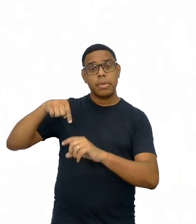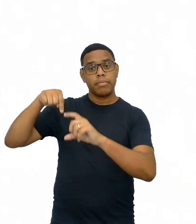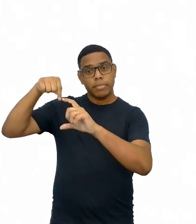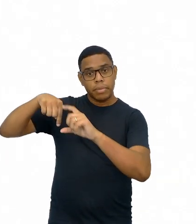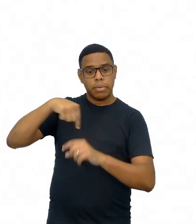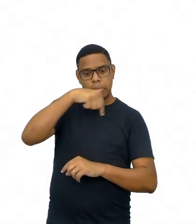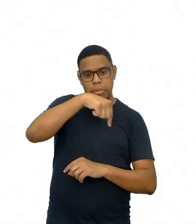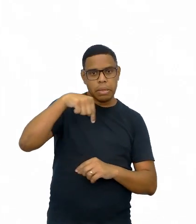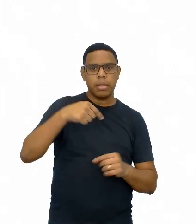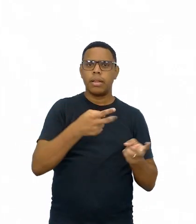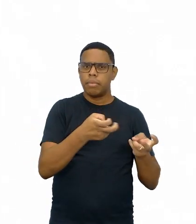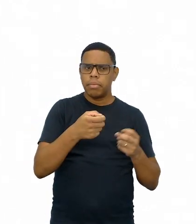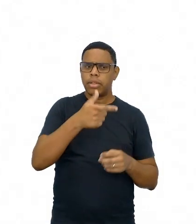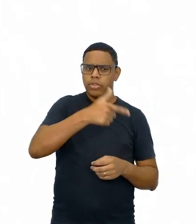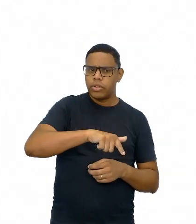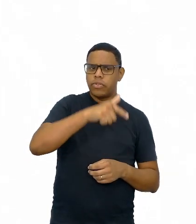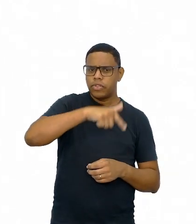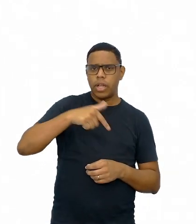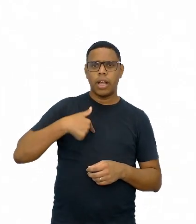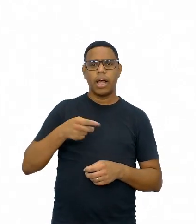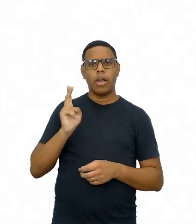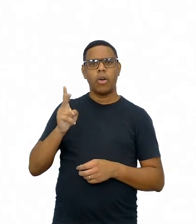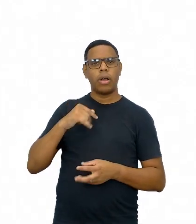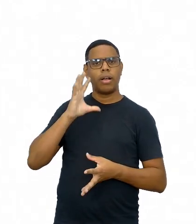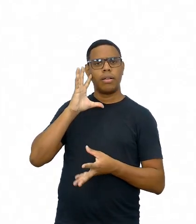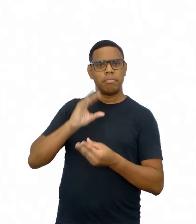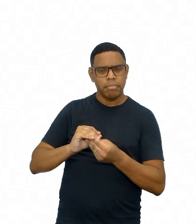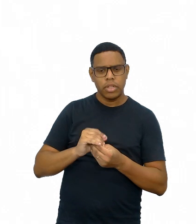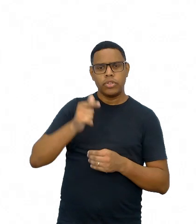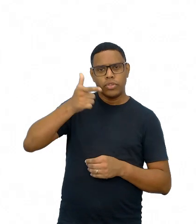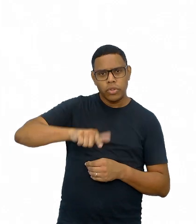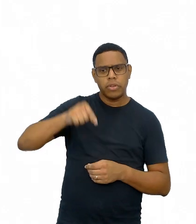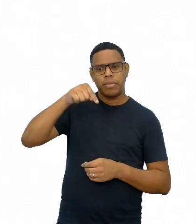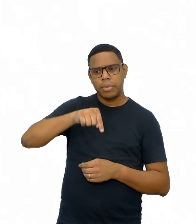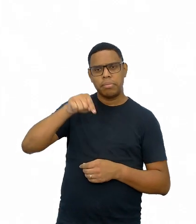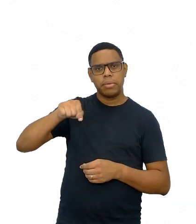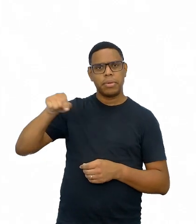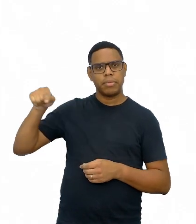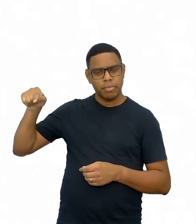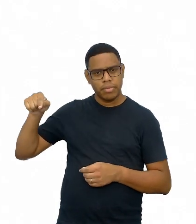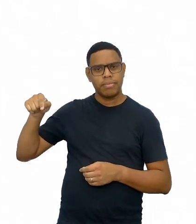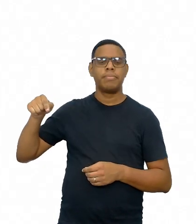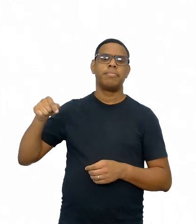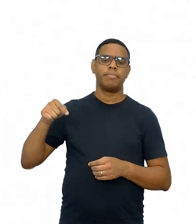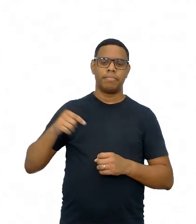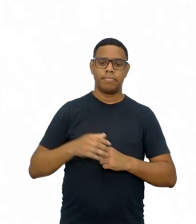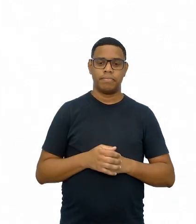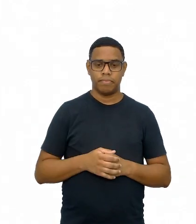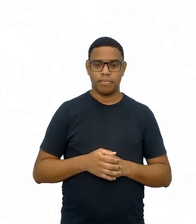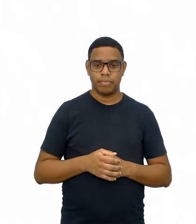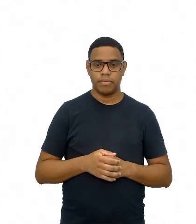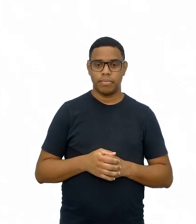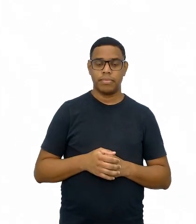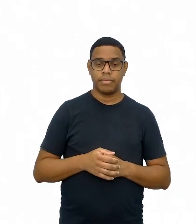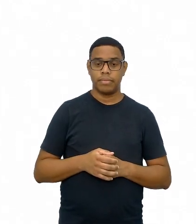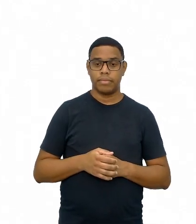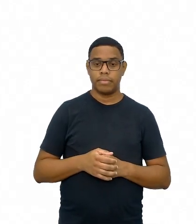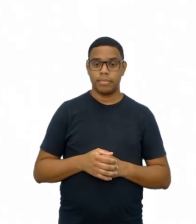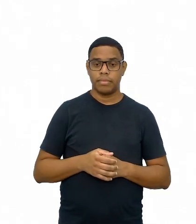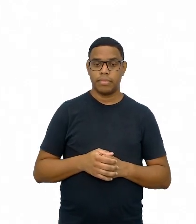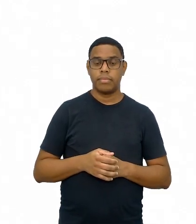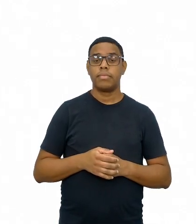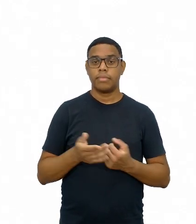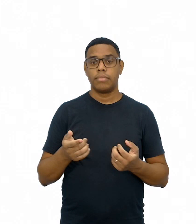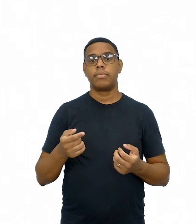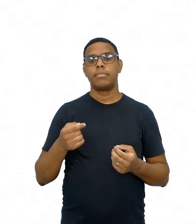seta, eu vou dando sequência, né, nessa representação aqui. Então, por isso que a gente fala